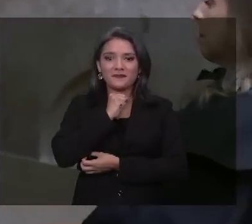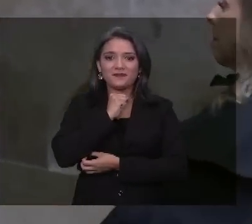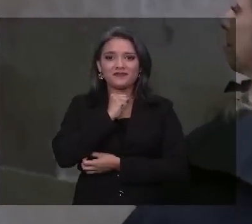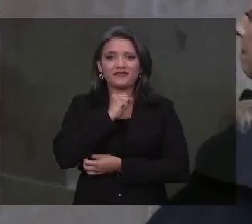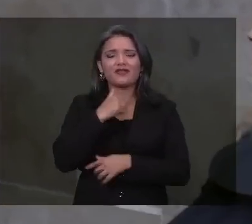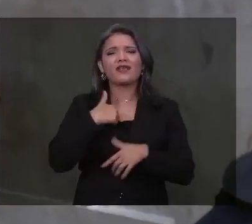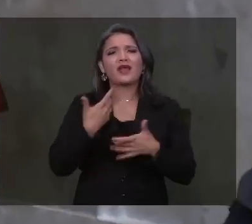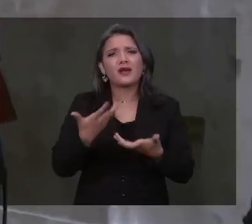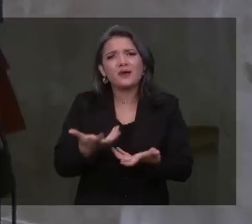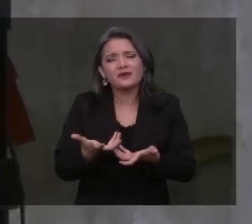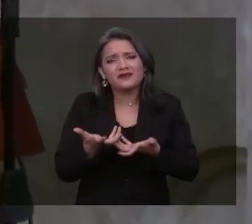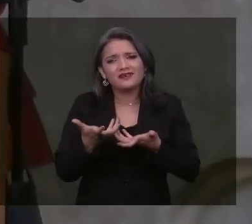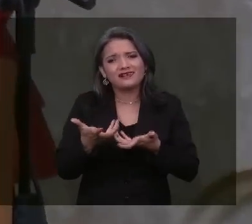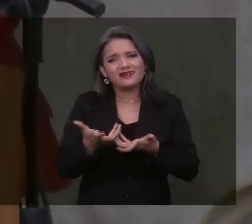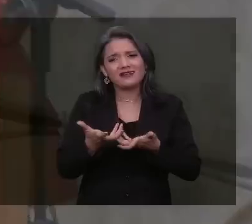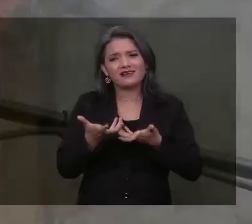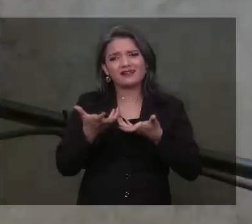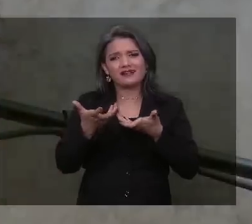Pretendo